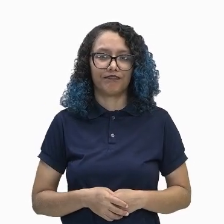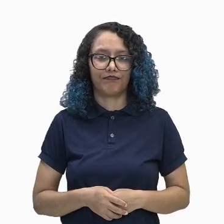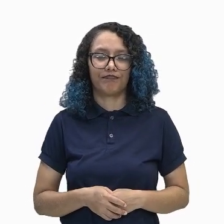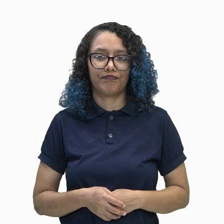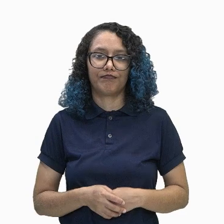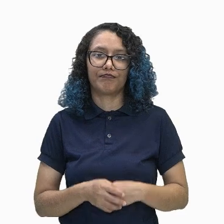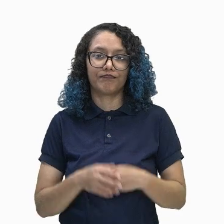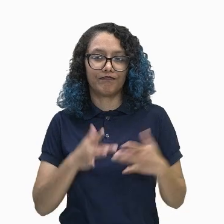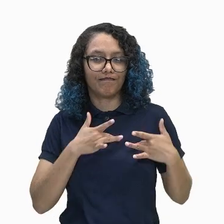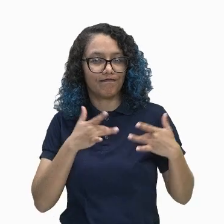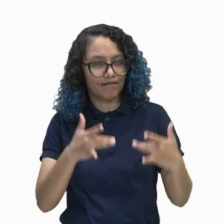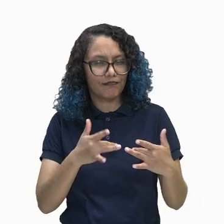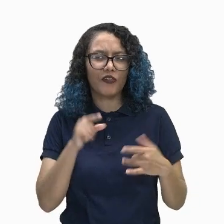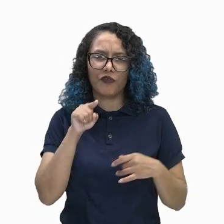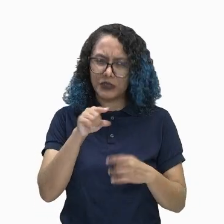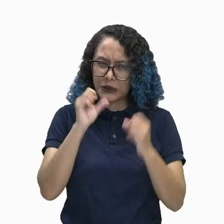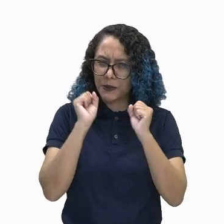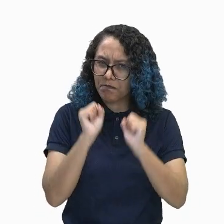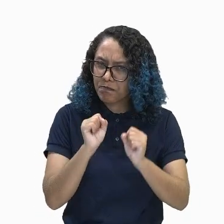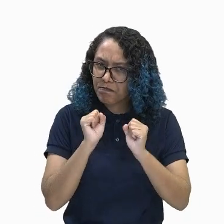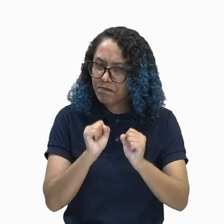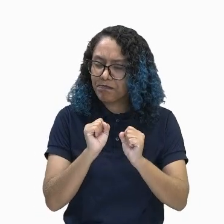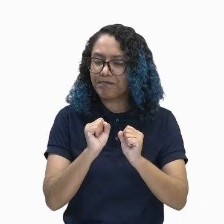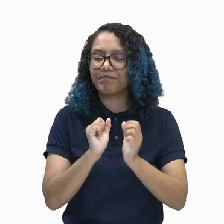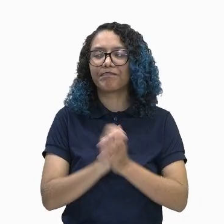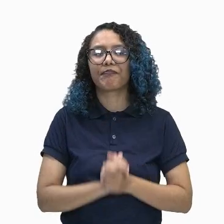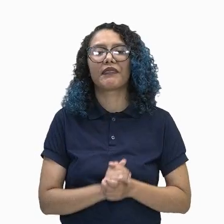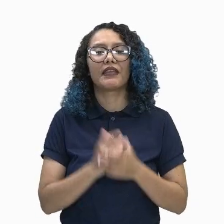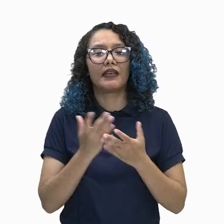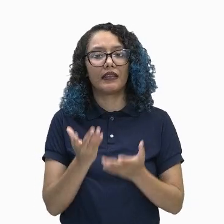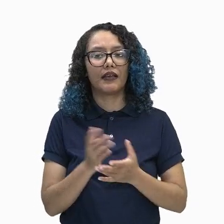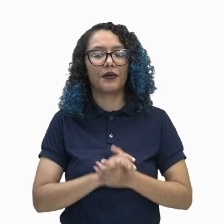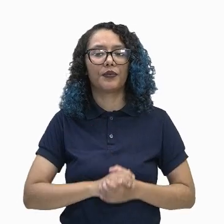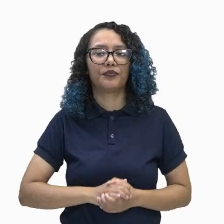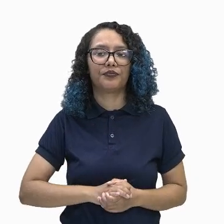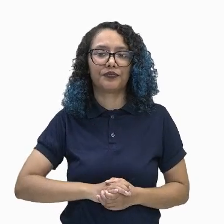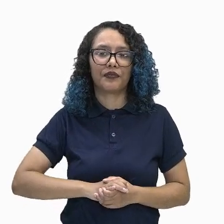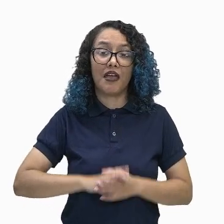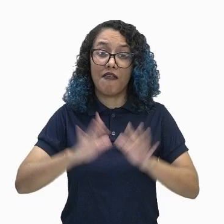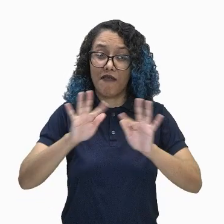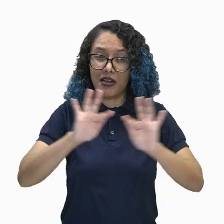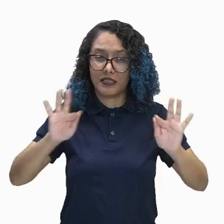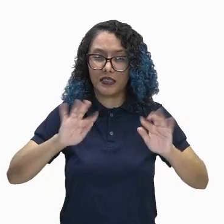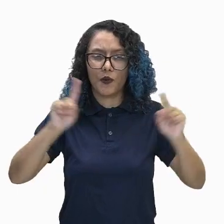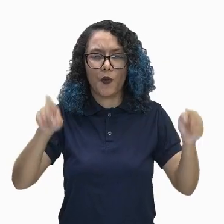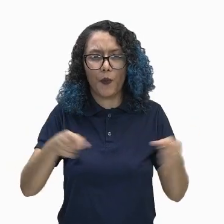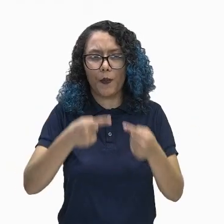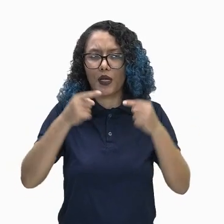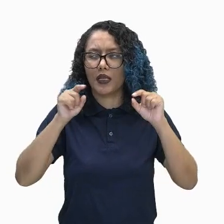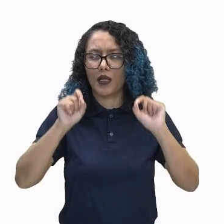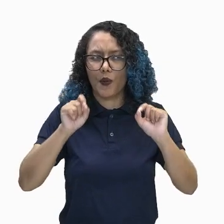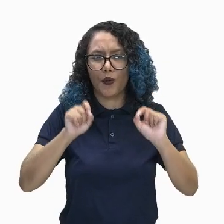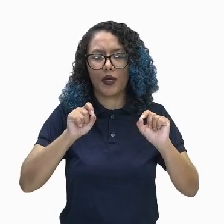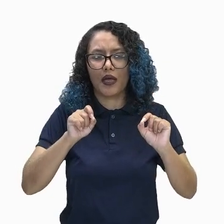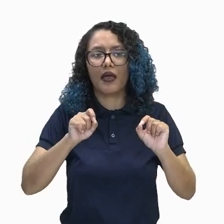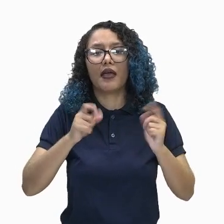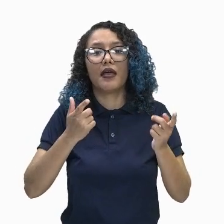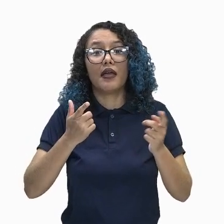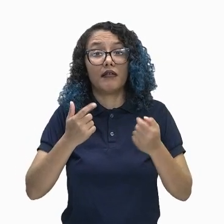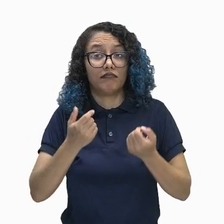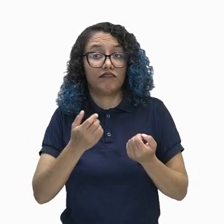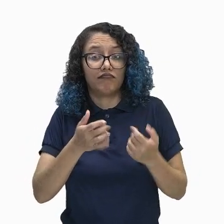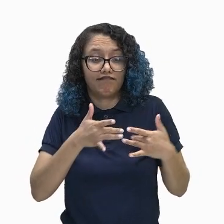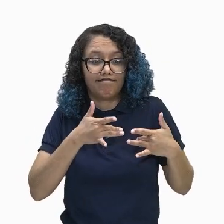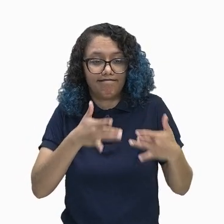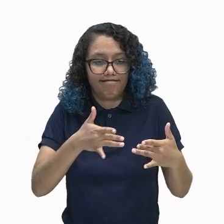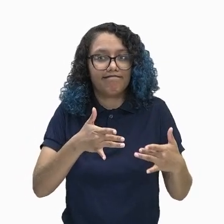Esse enunciado aí já nos coloca, nos traz essa ideia, ok? Relacionada à doação de sangue. E observe que